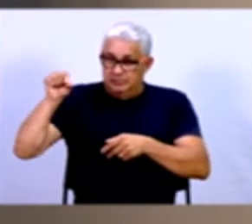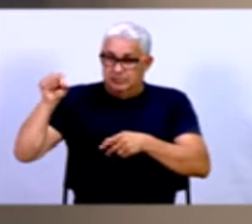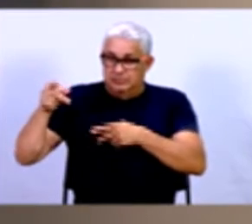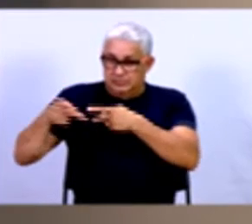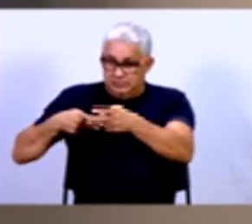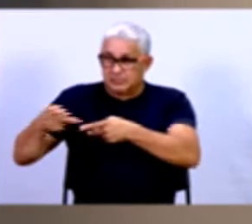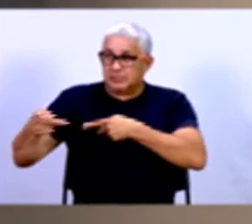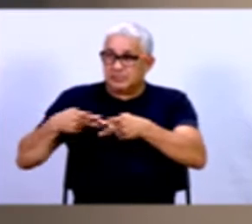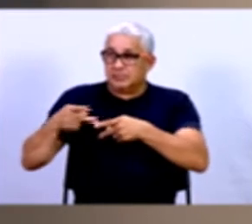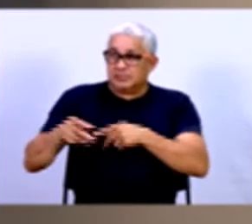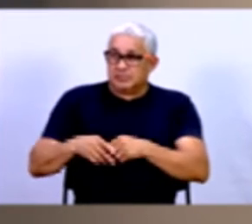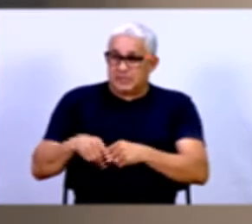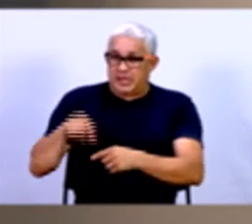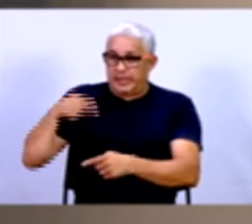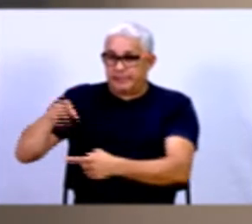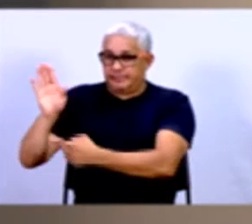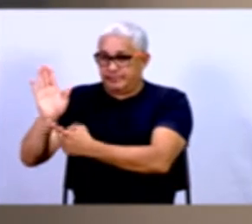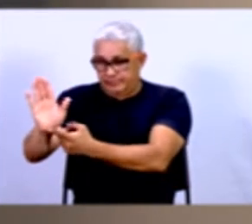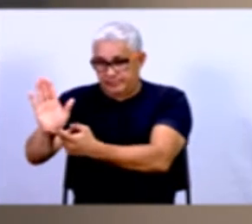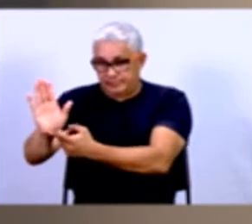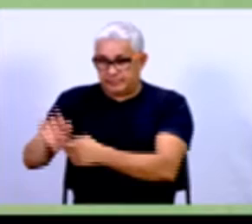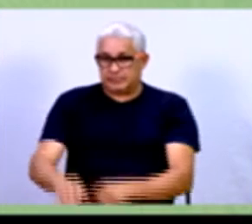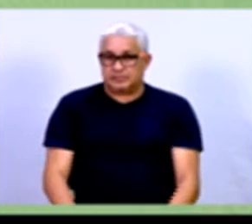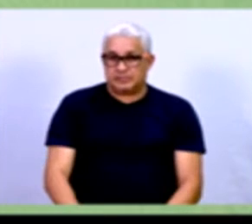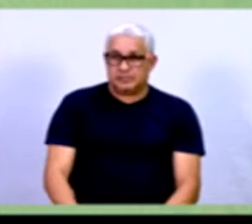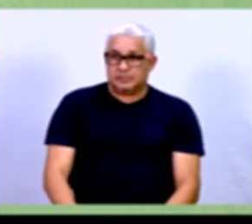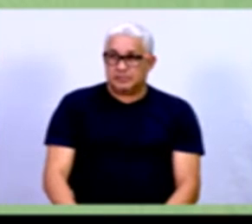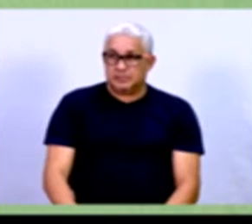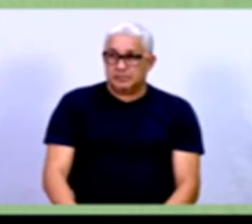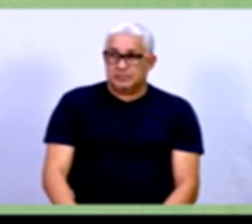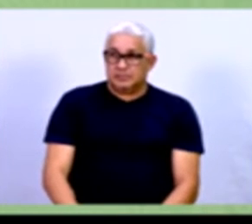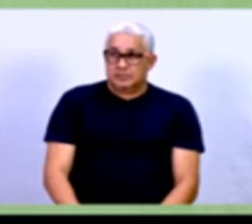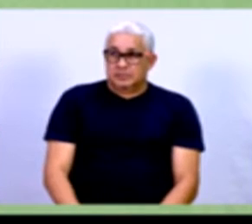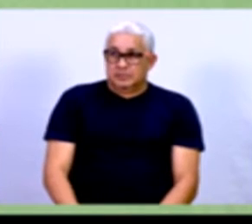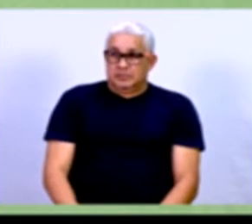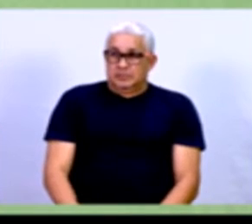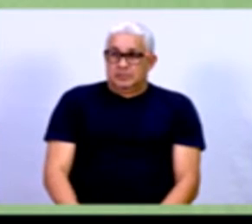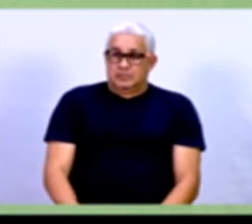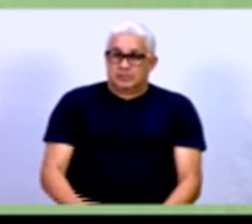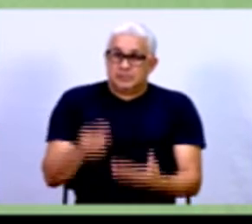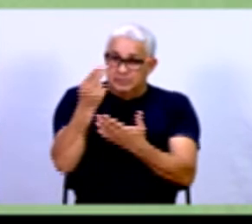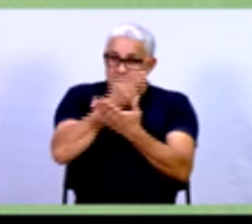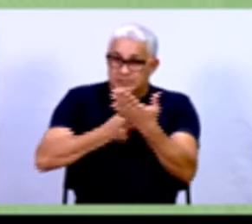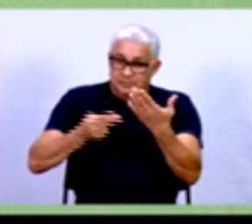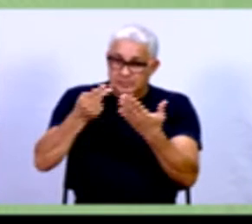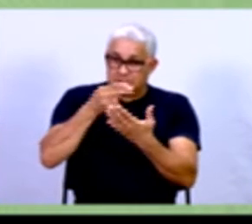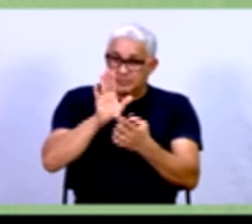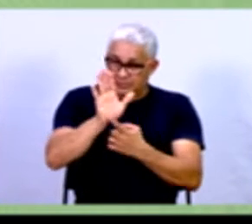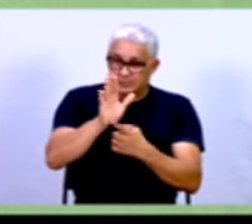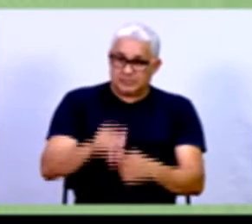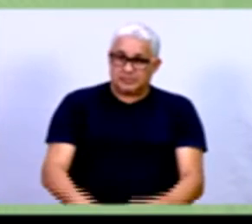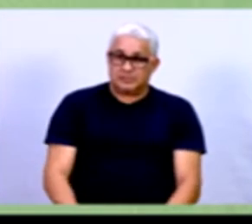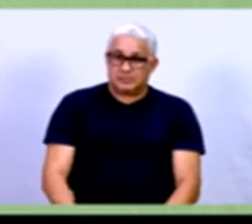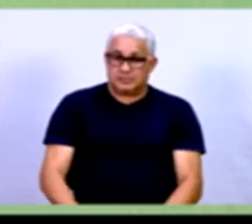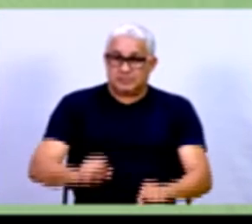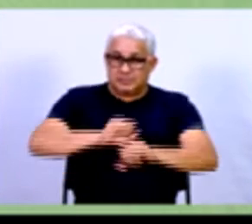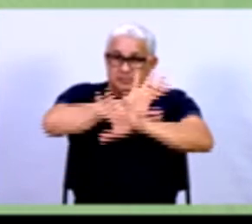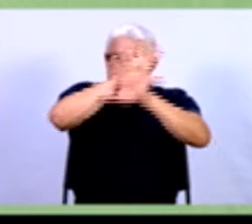planejamento do nosso questionário é a amostra, tá? Então, aqui a gente tem uma figura que deixa bem claro aqui, ó.